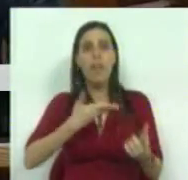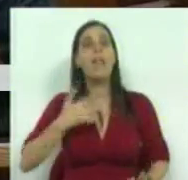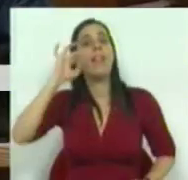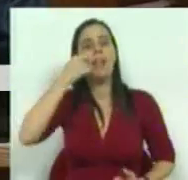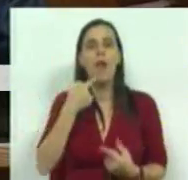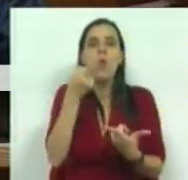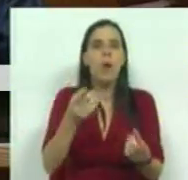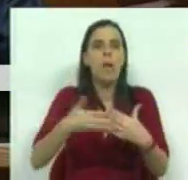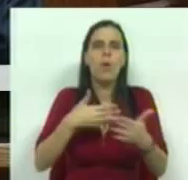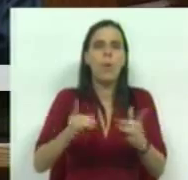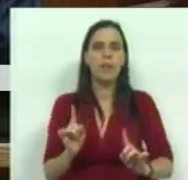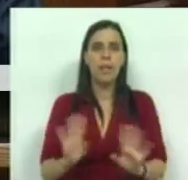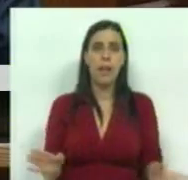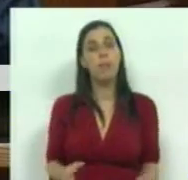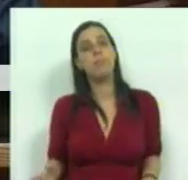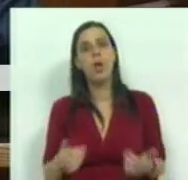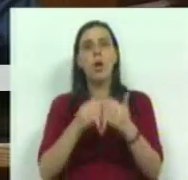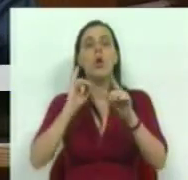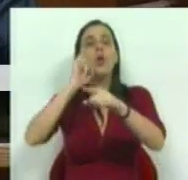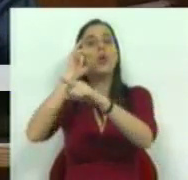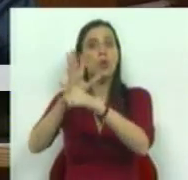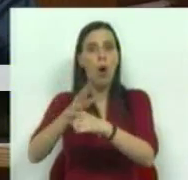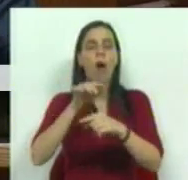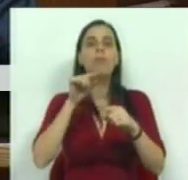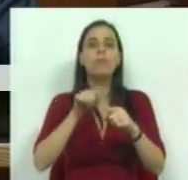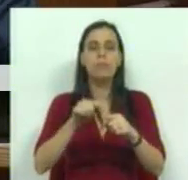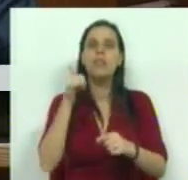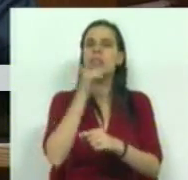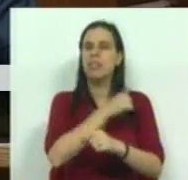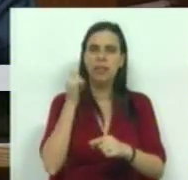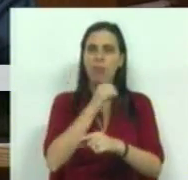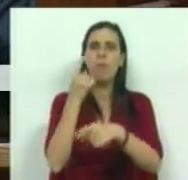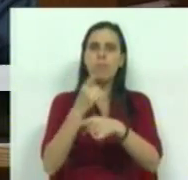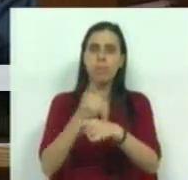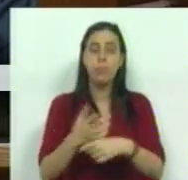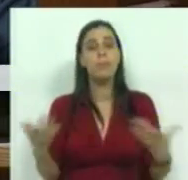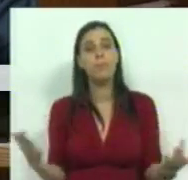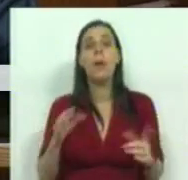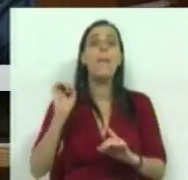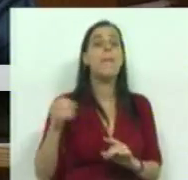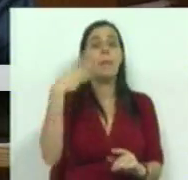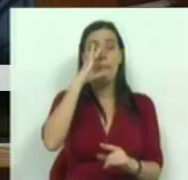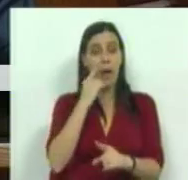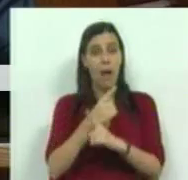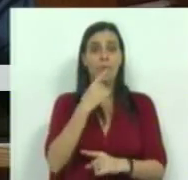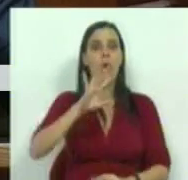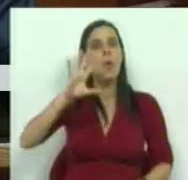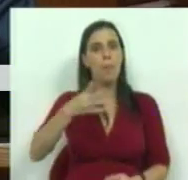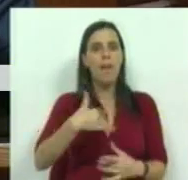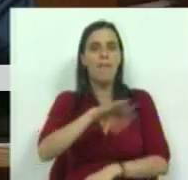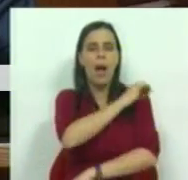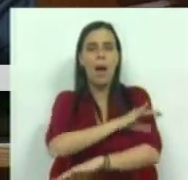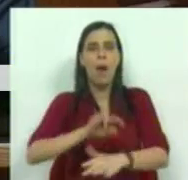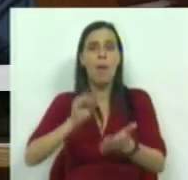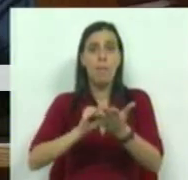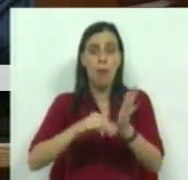déficit, nada disso interessa. Já a todos os outros, eles serão sacrificados. Enquanto o Primeiro-Ministro diz que o país vai empobrecer